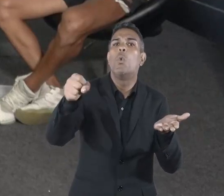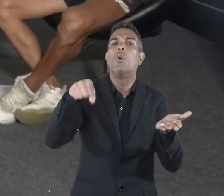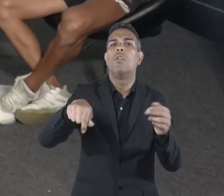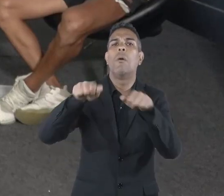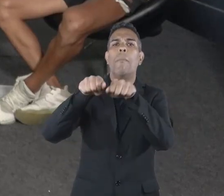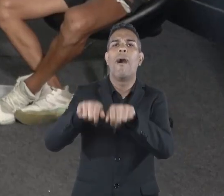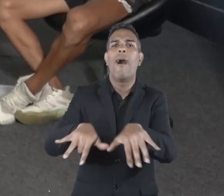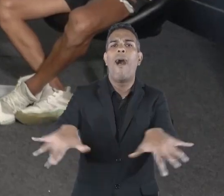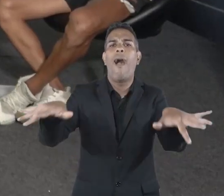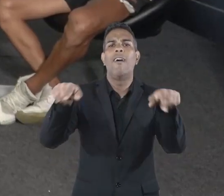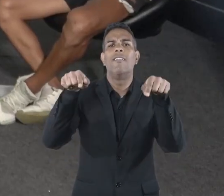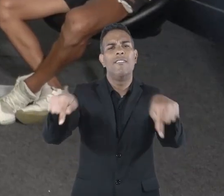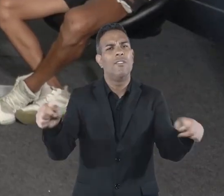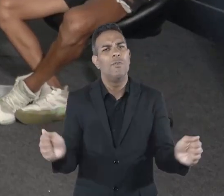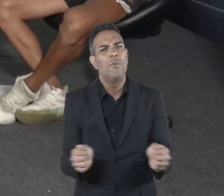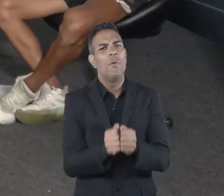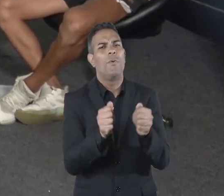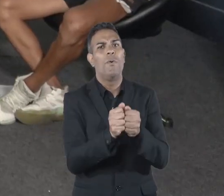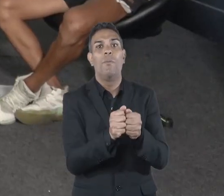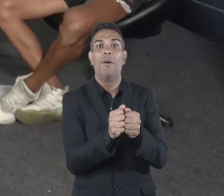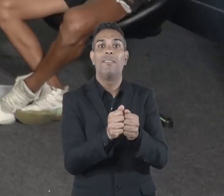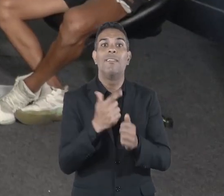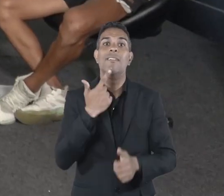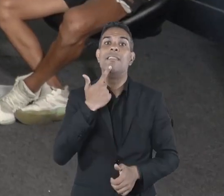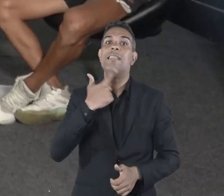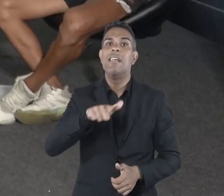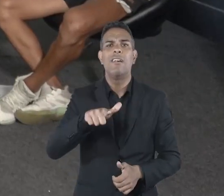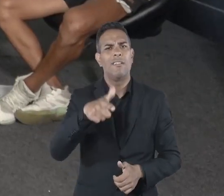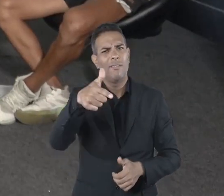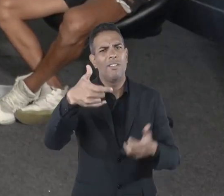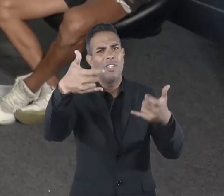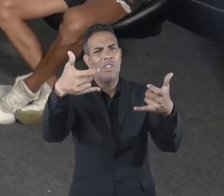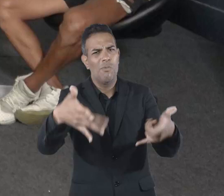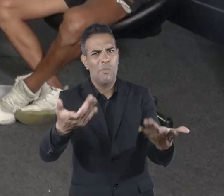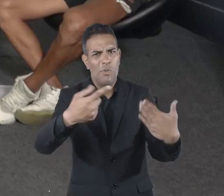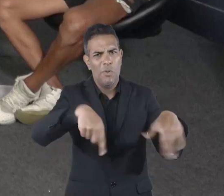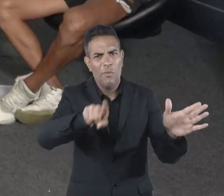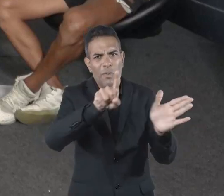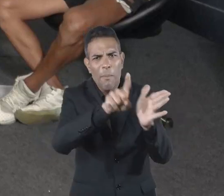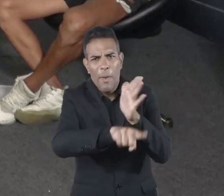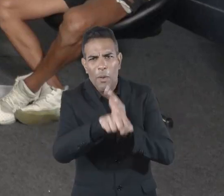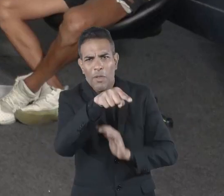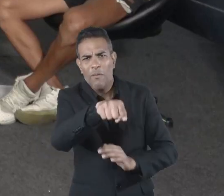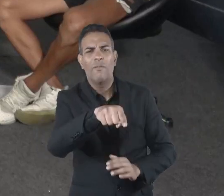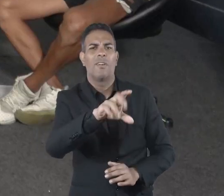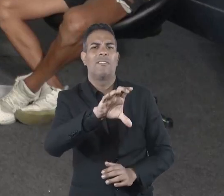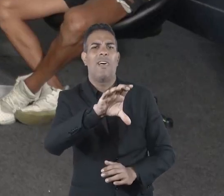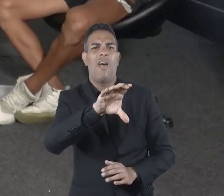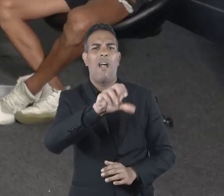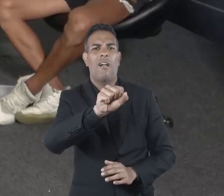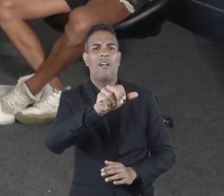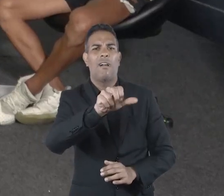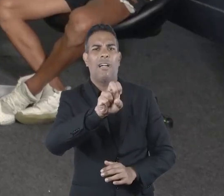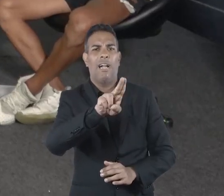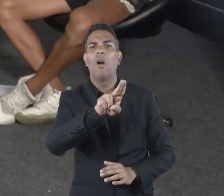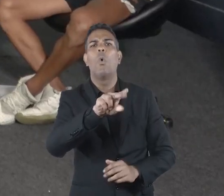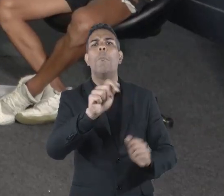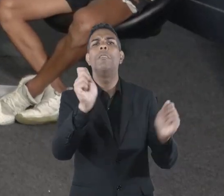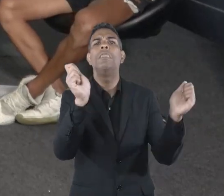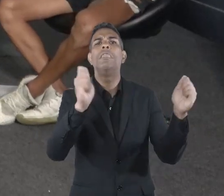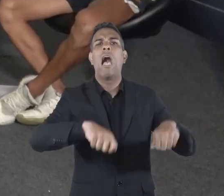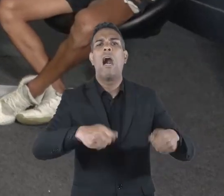esse professor, essa bagagem cultural, junto com o idioma, eu gostaria de perguntar a